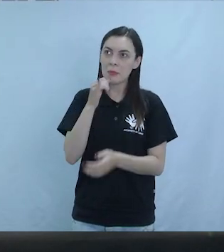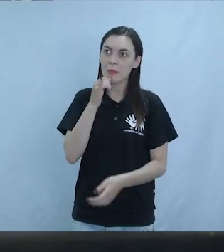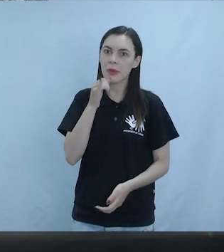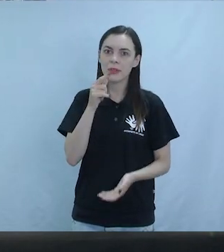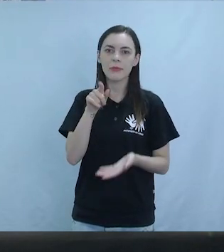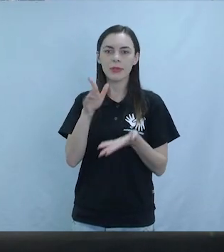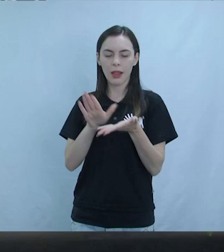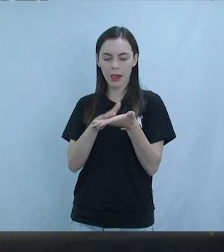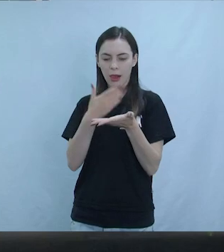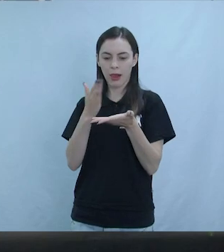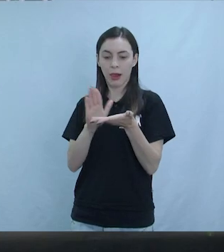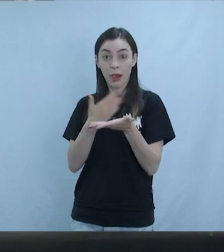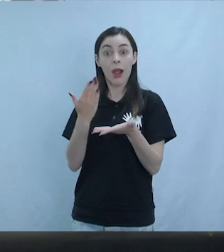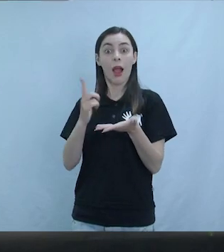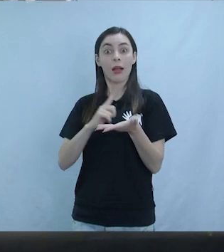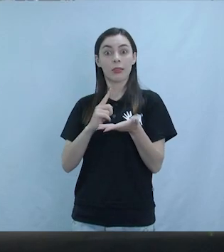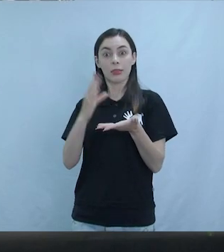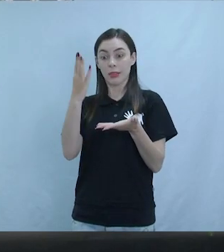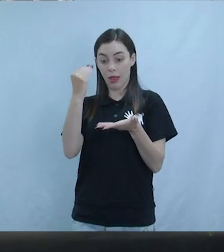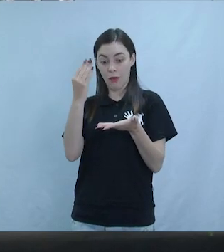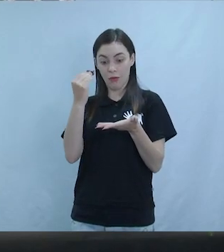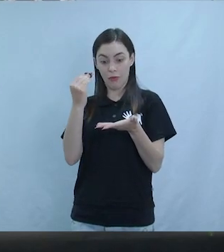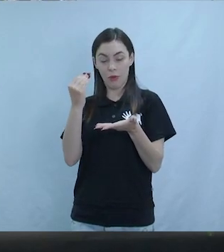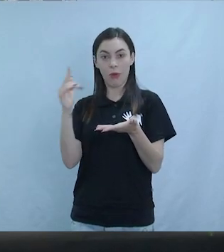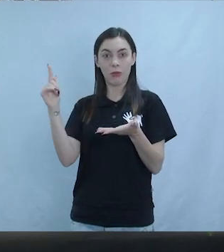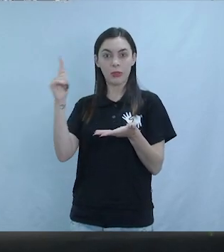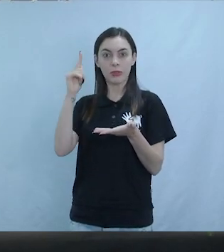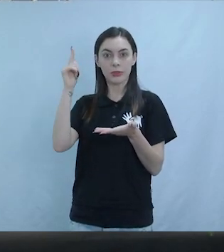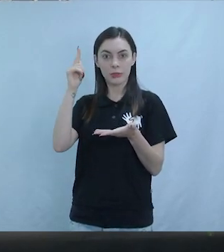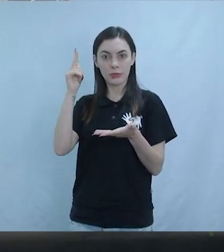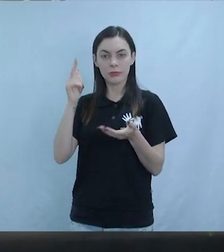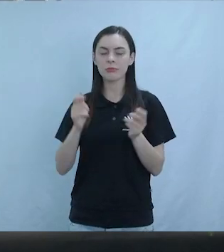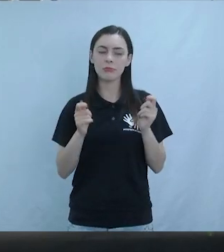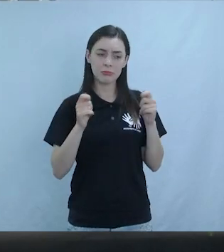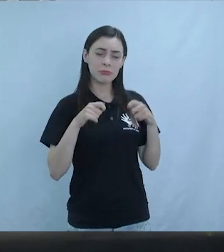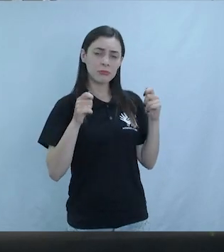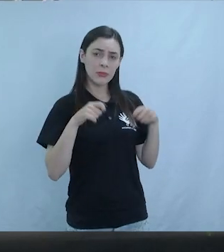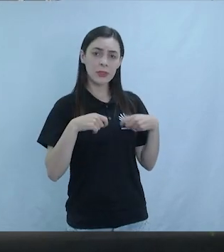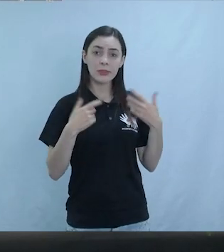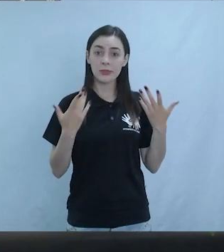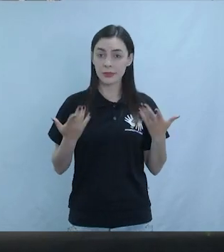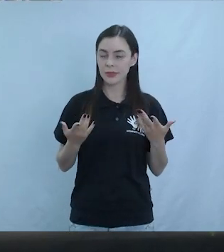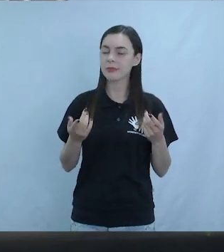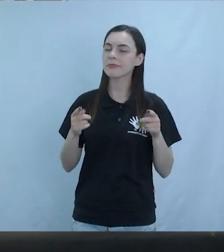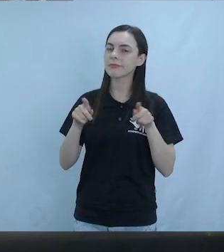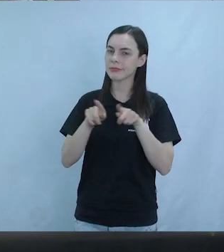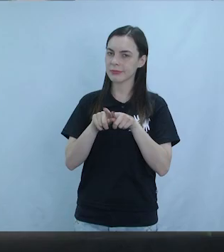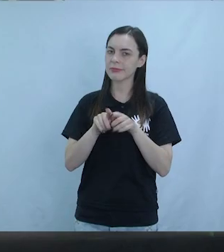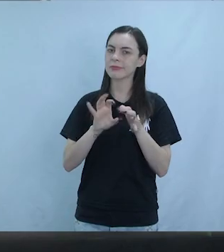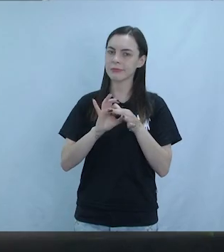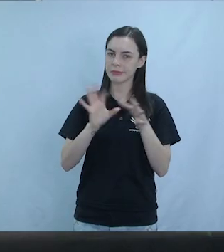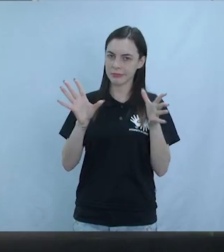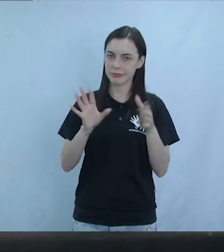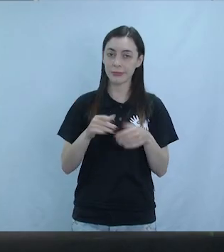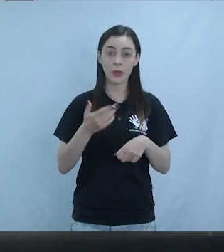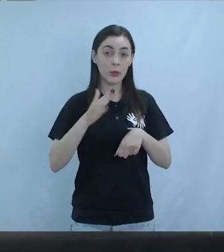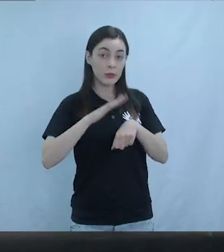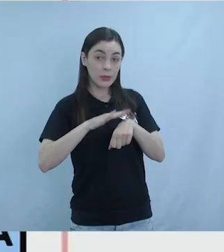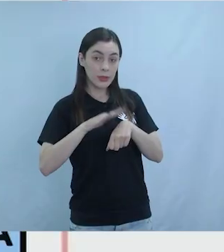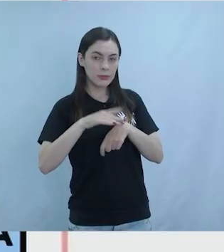recortada. Vai que você folheando se acha um gigante. Também pode. Sim. Né? Então, vale também,